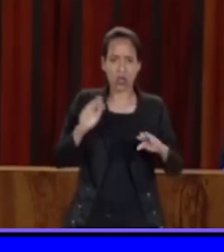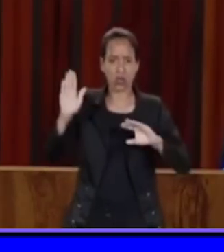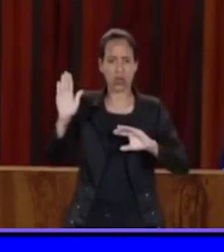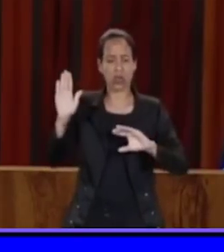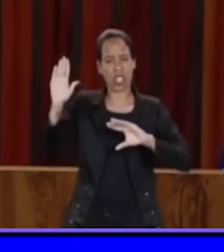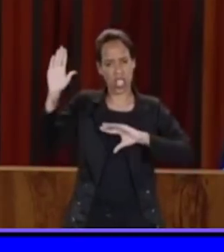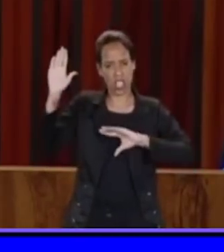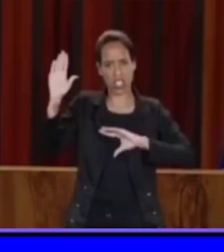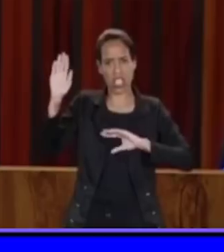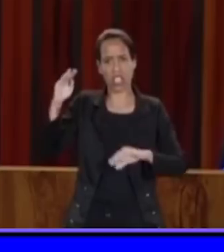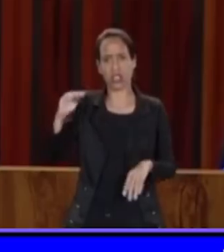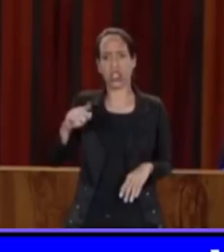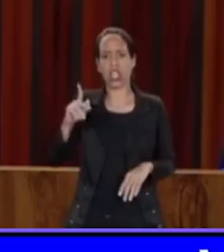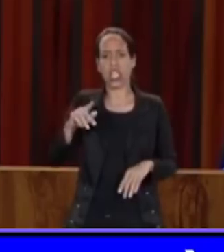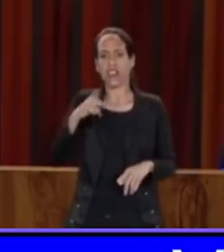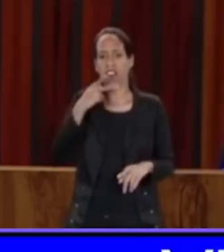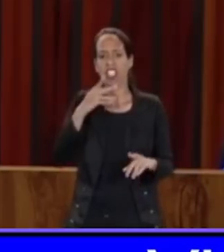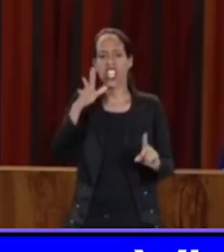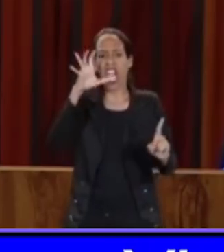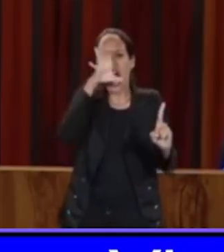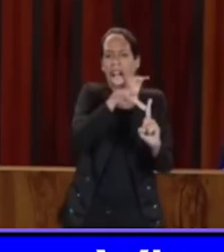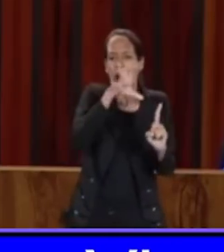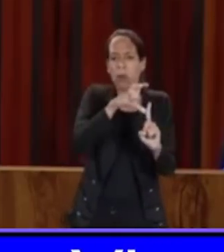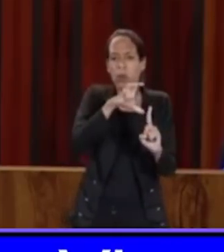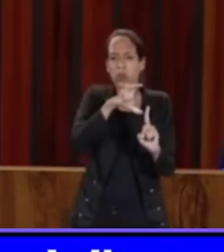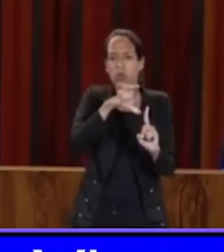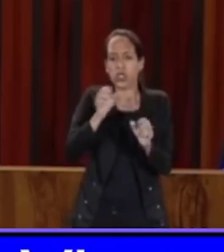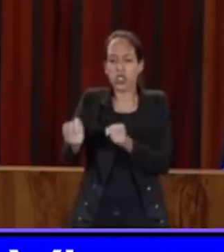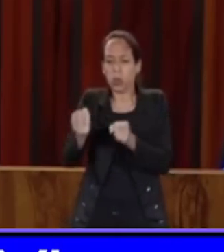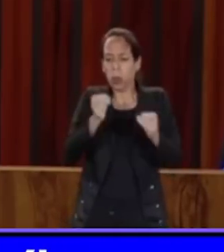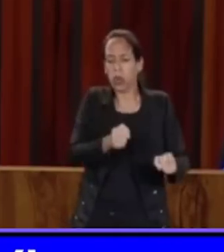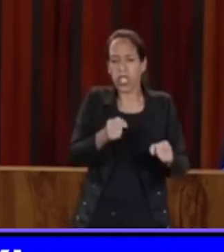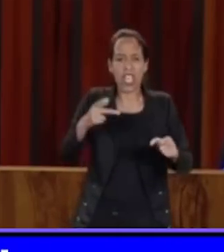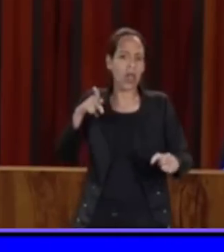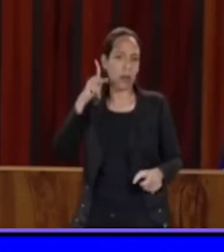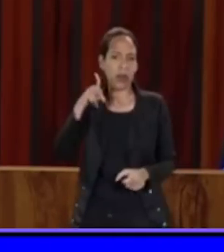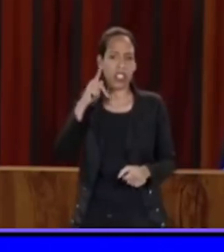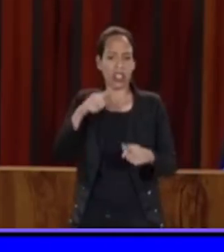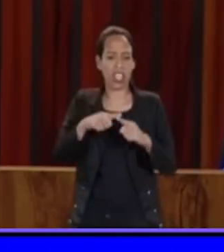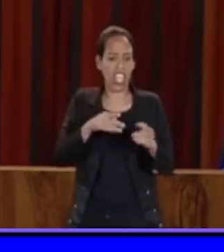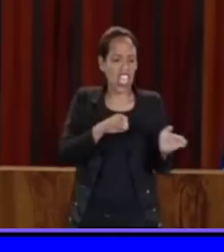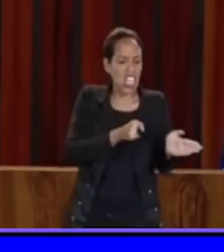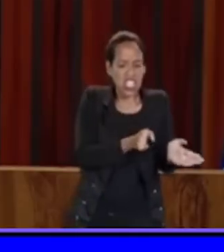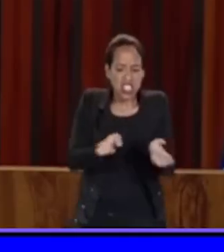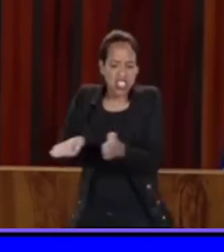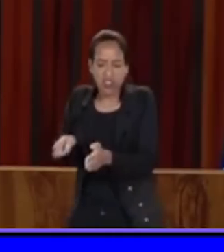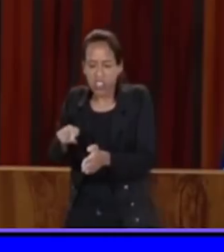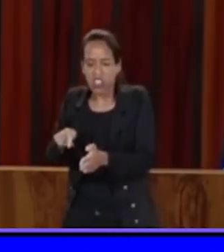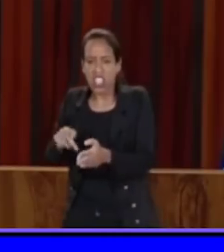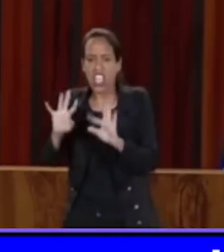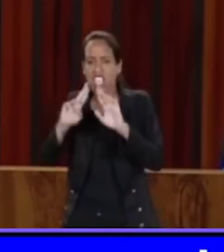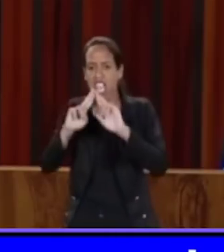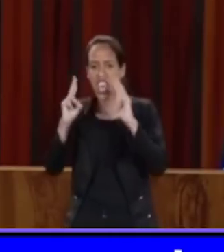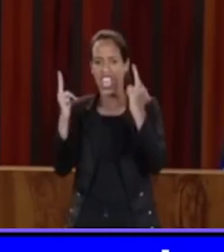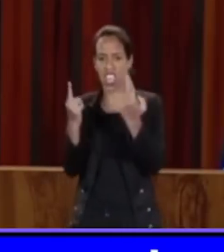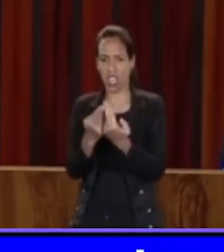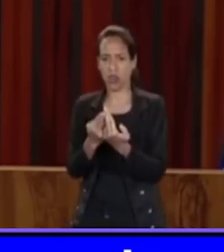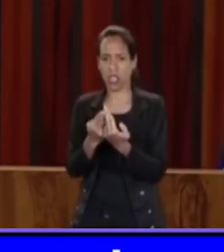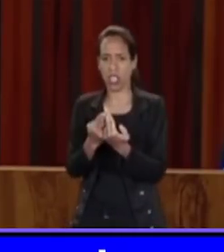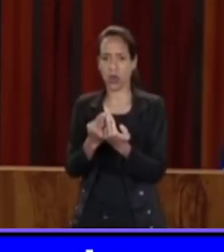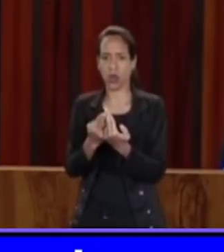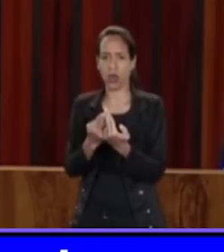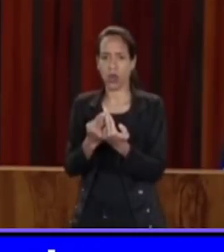ele abuso de poder político, indicando desvio de finalidade em reunião